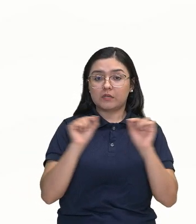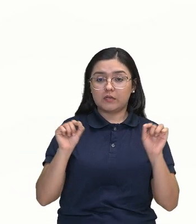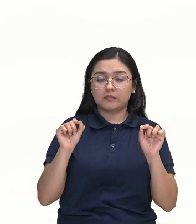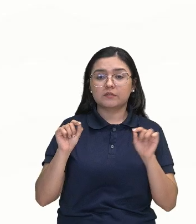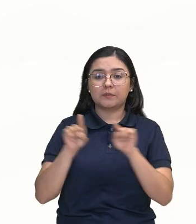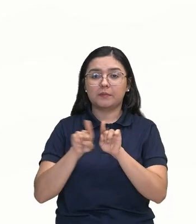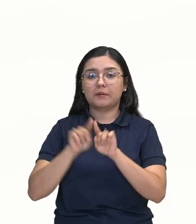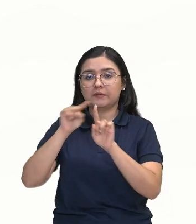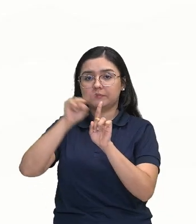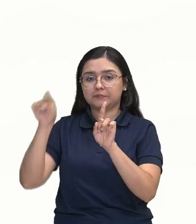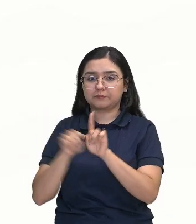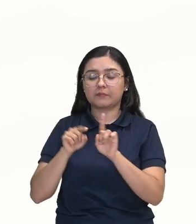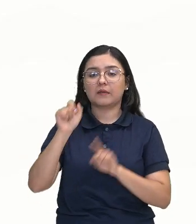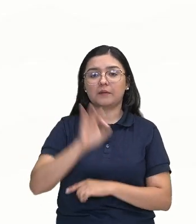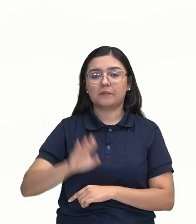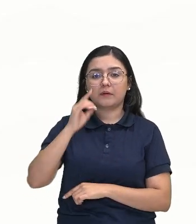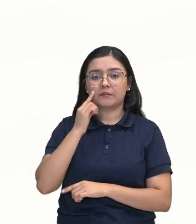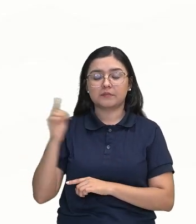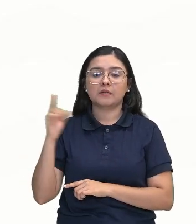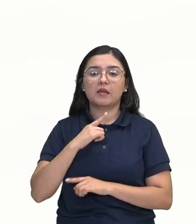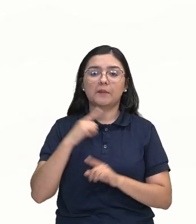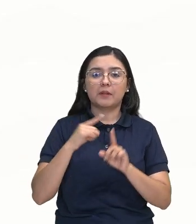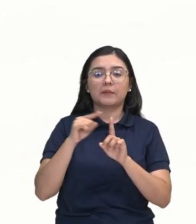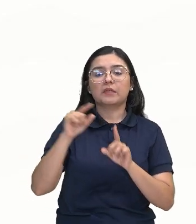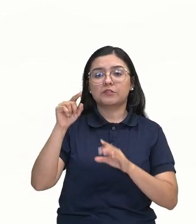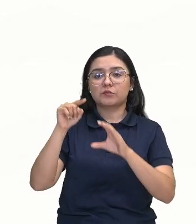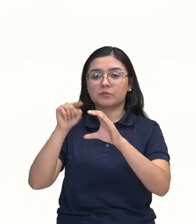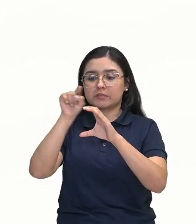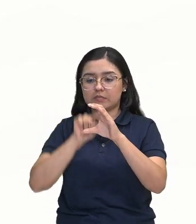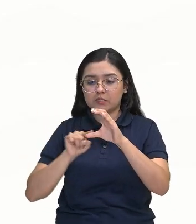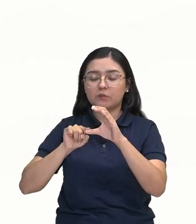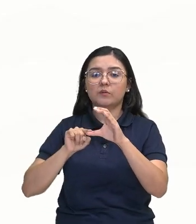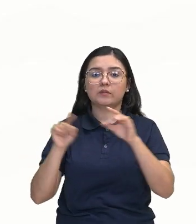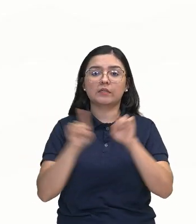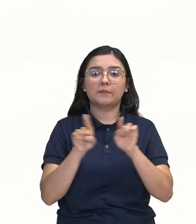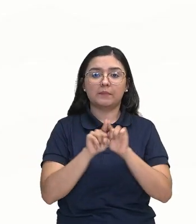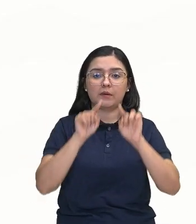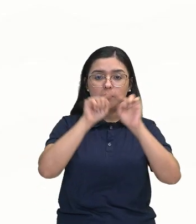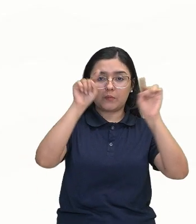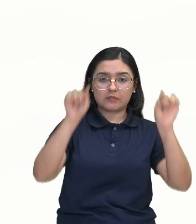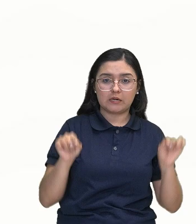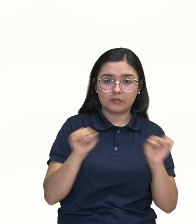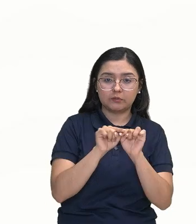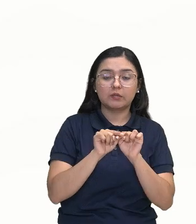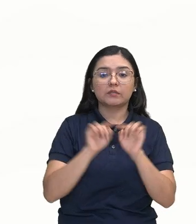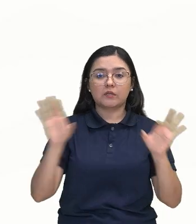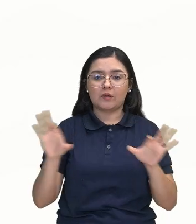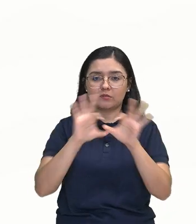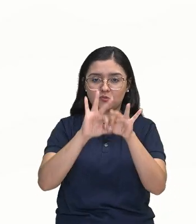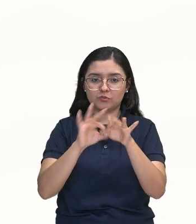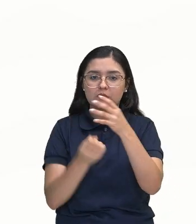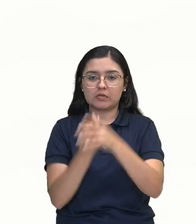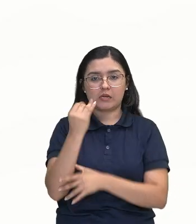por exemplo, ela é formada por uma metade de um círculo e uma parte de um quadrado, tá legal? E aí, nesse